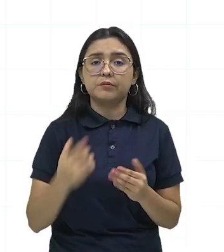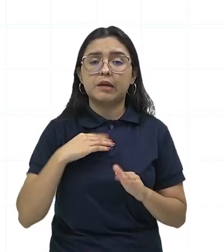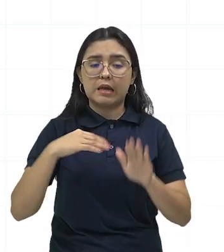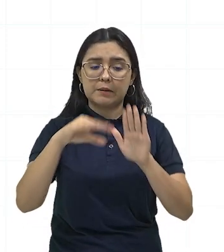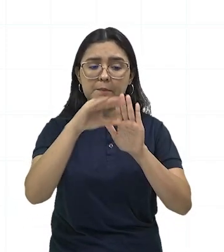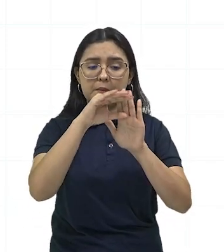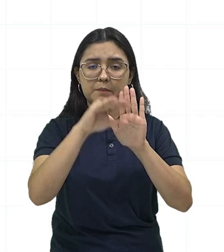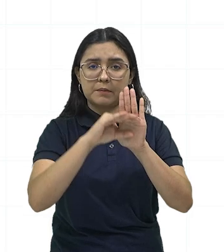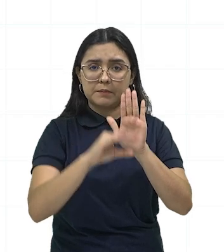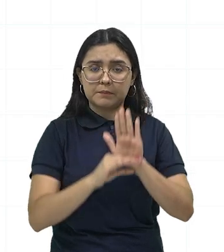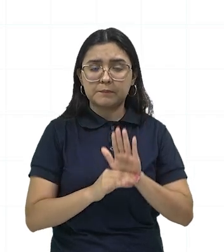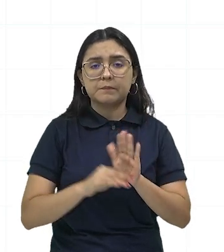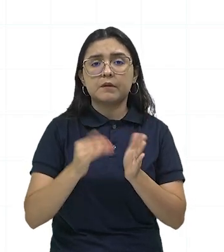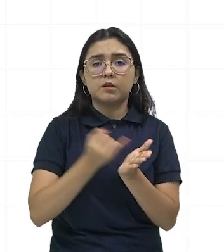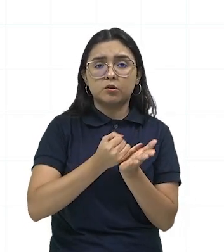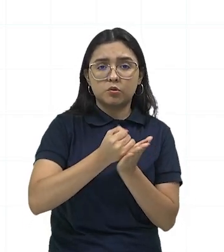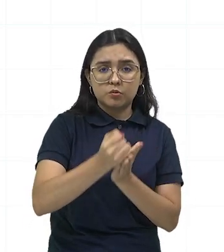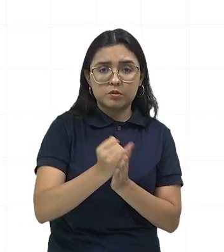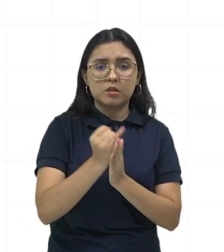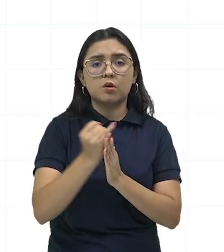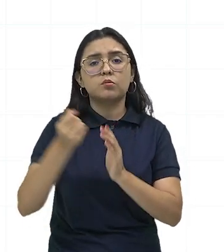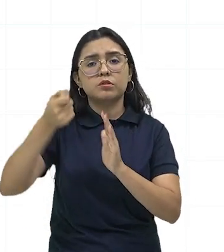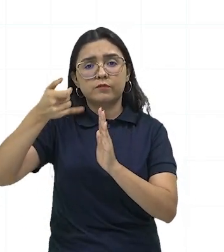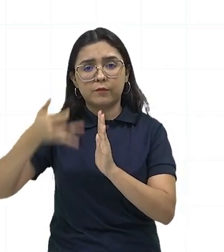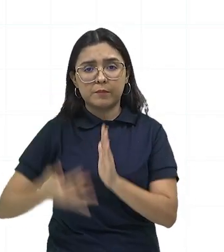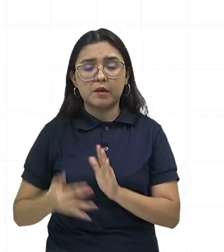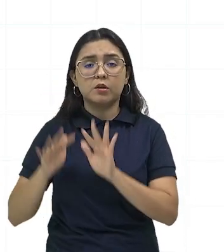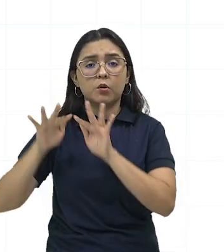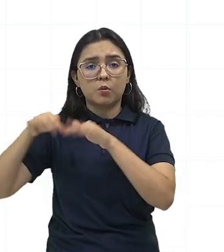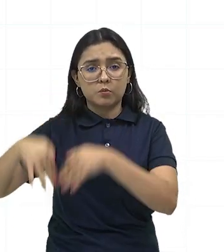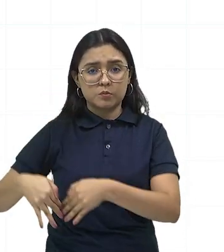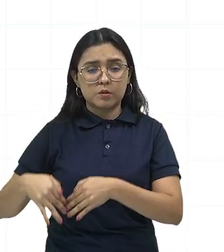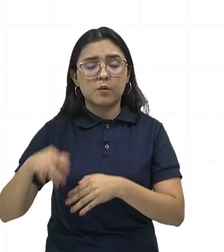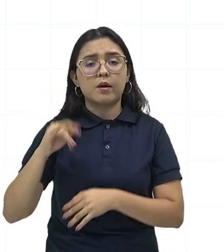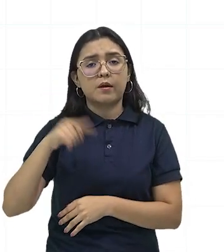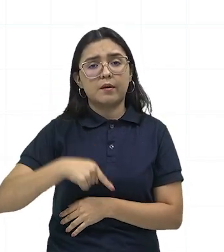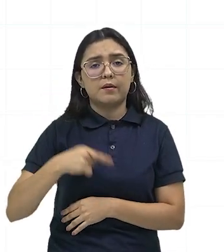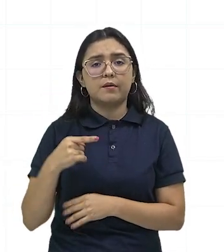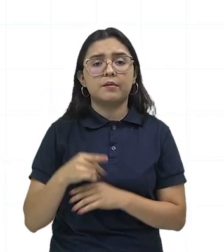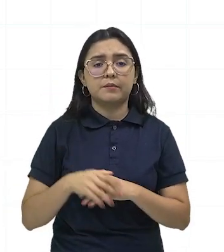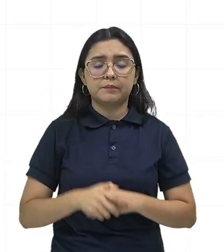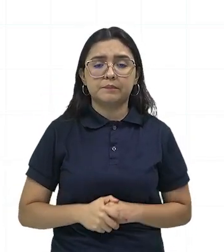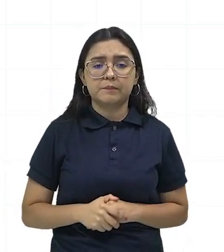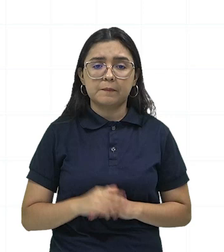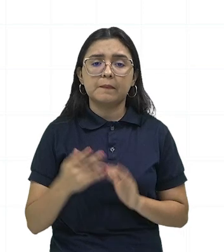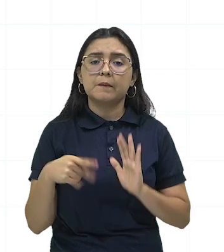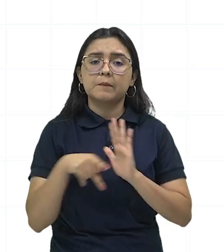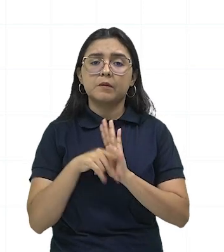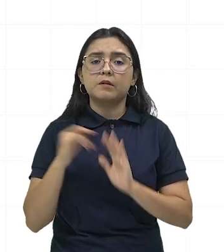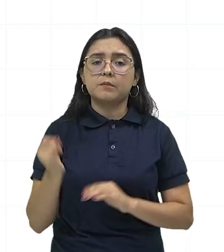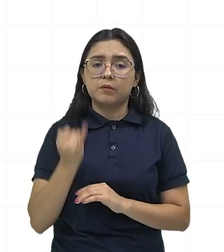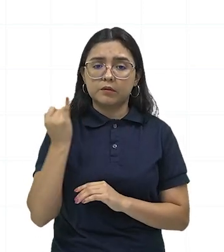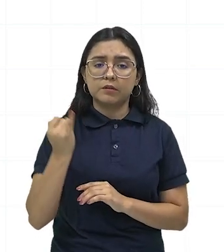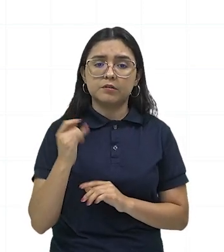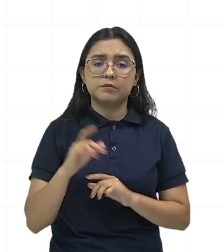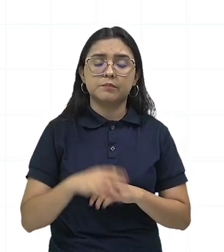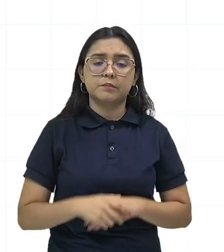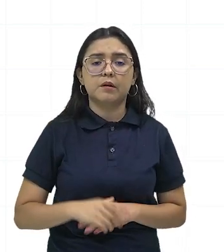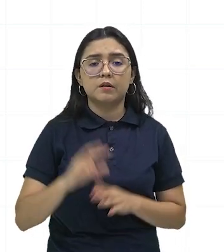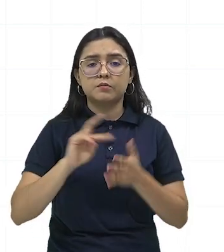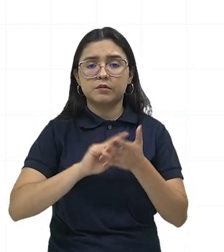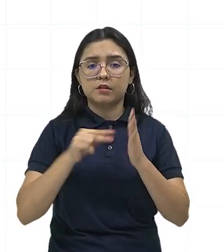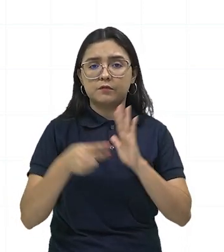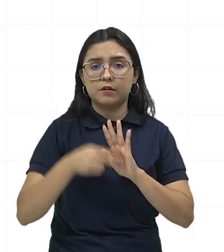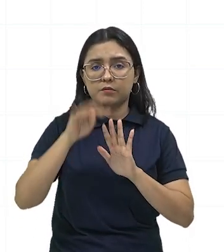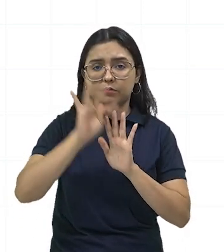do texto, como introdução, desenvolvimento e conclusão, desempenha um papel específico na construção do significado global da